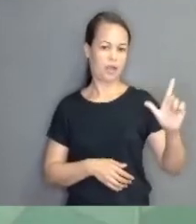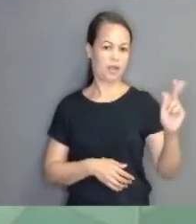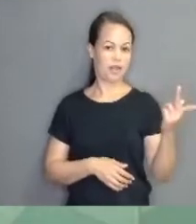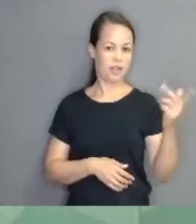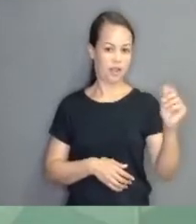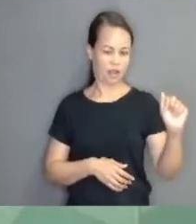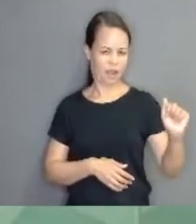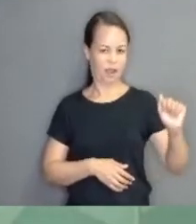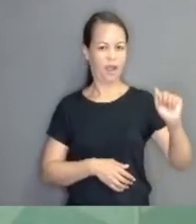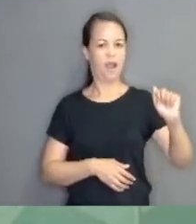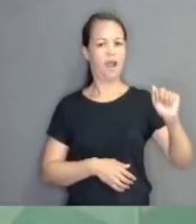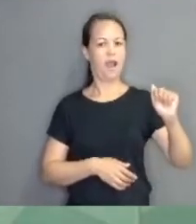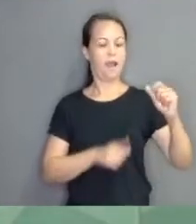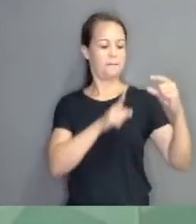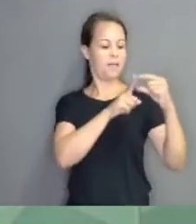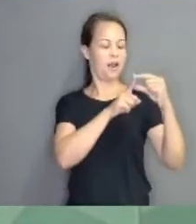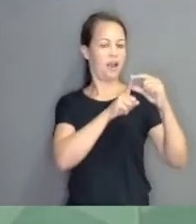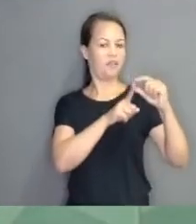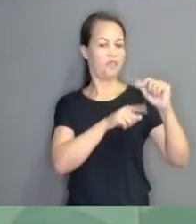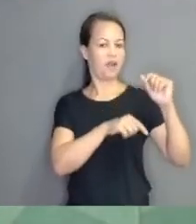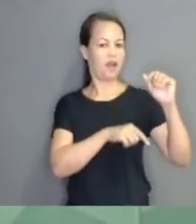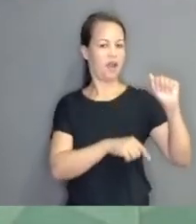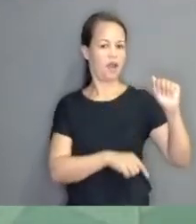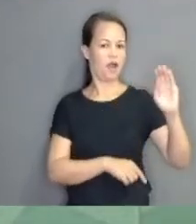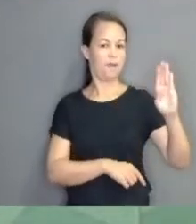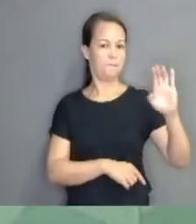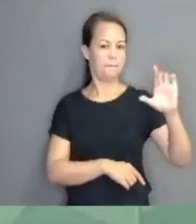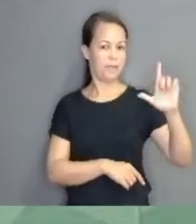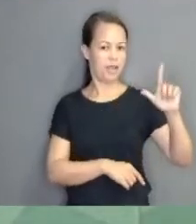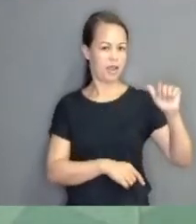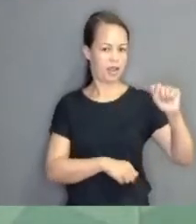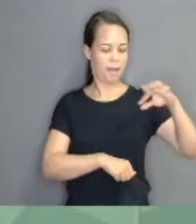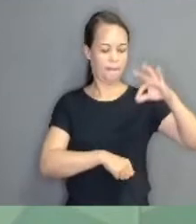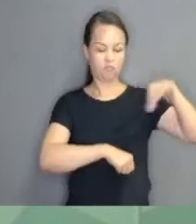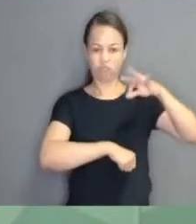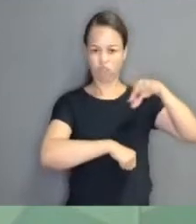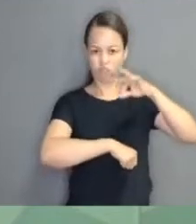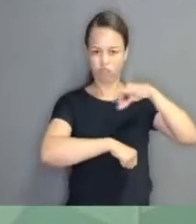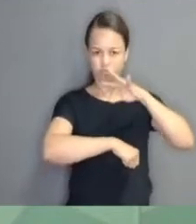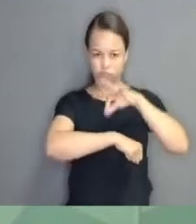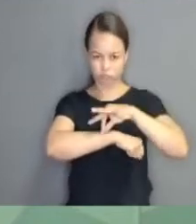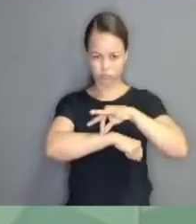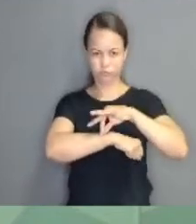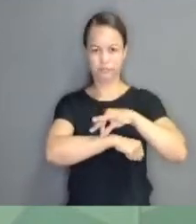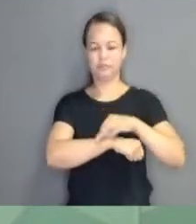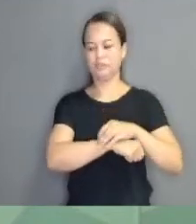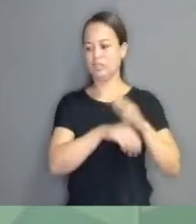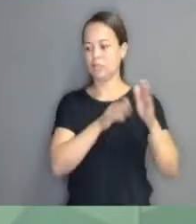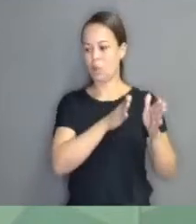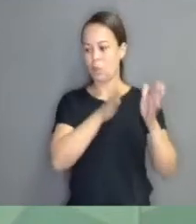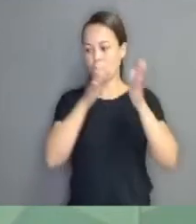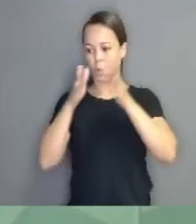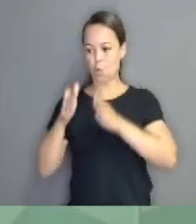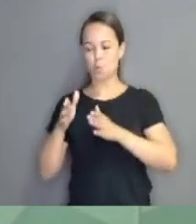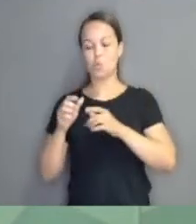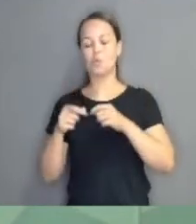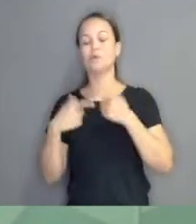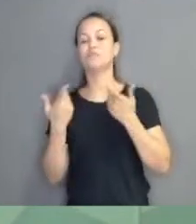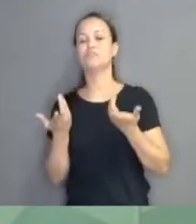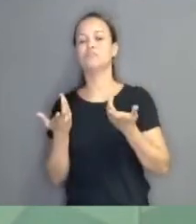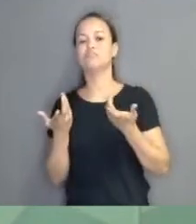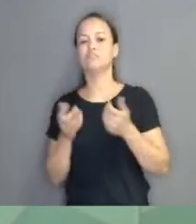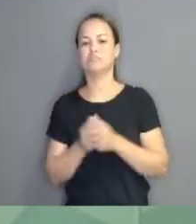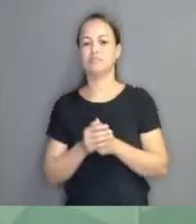a palavra é abelha e agora esta que está aqui do lado Vamos ver que palavra é